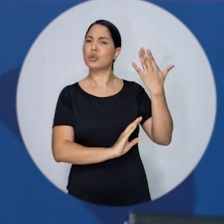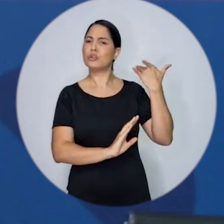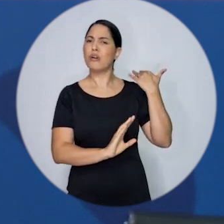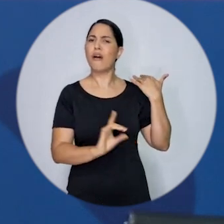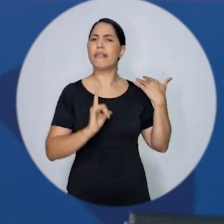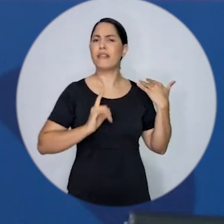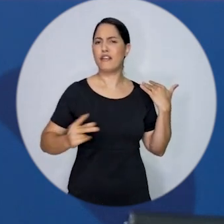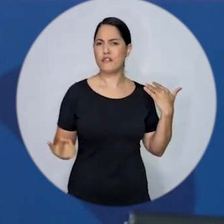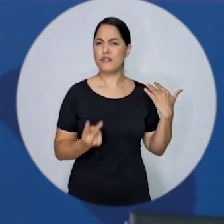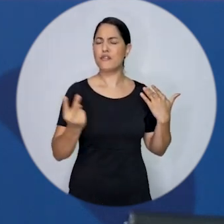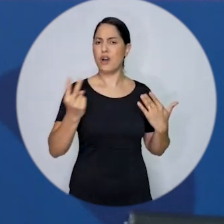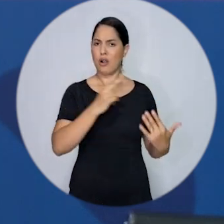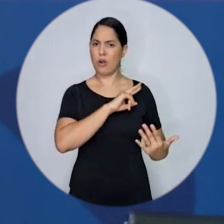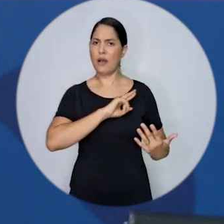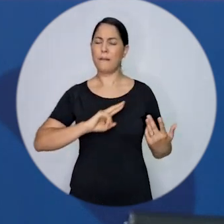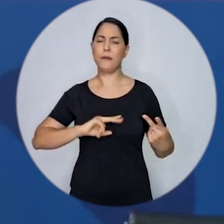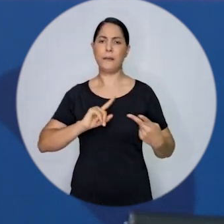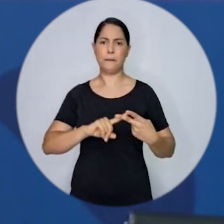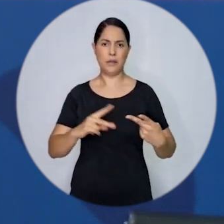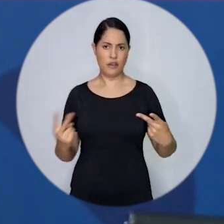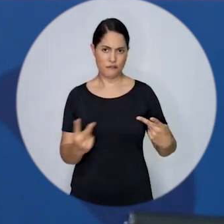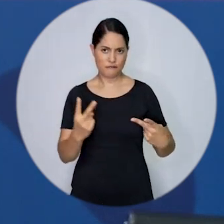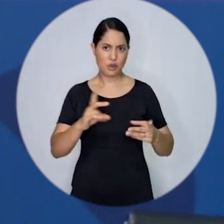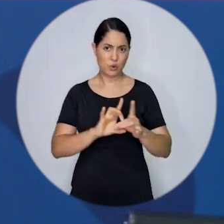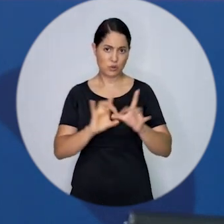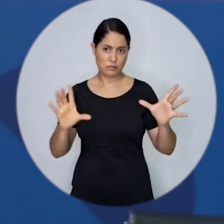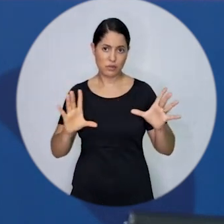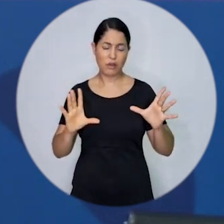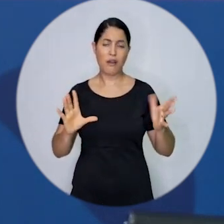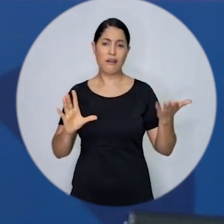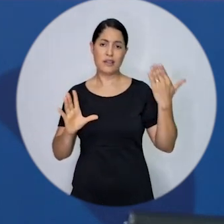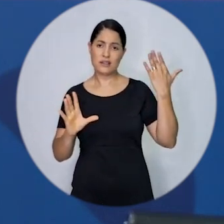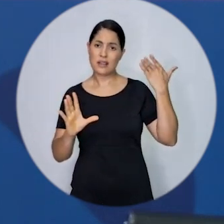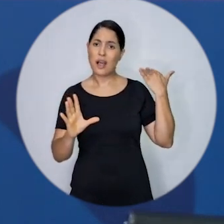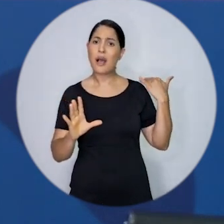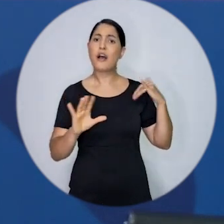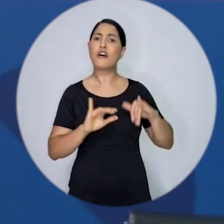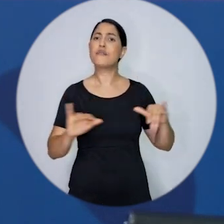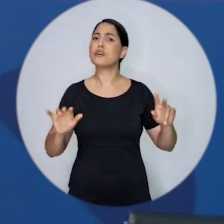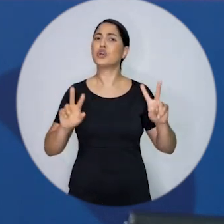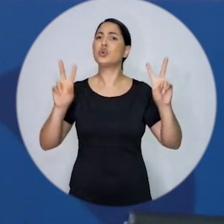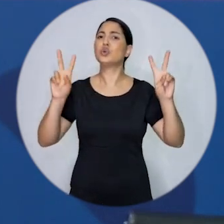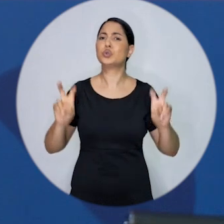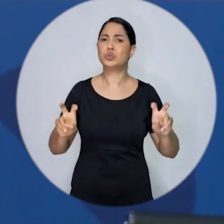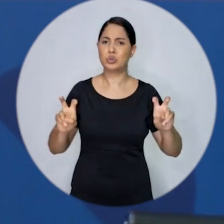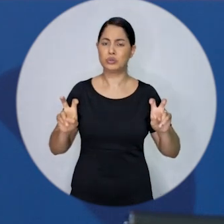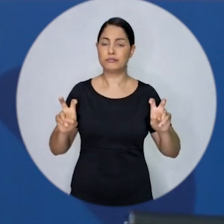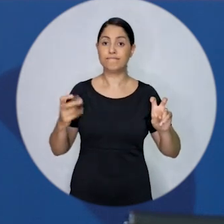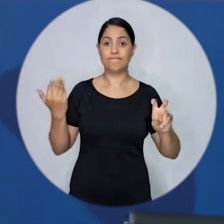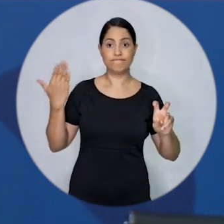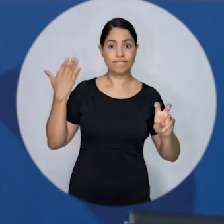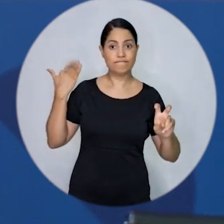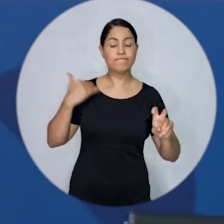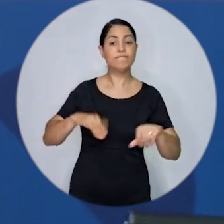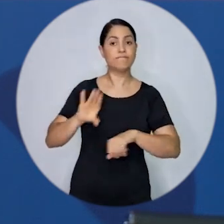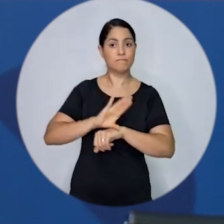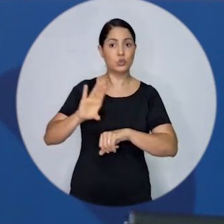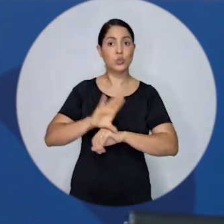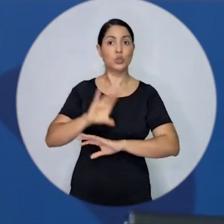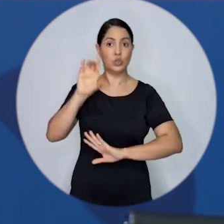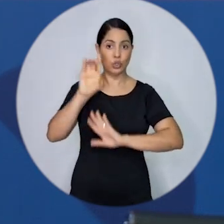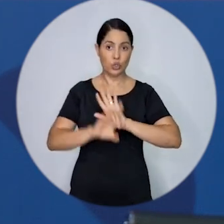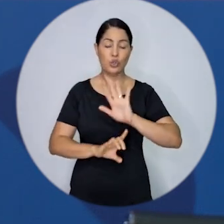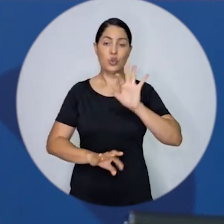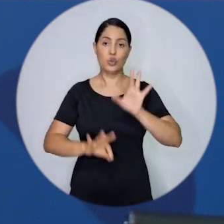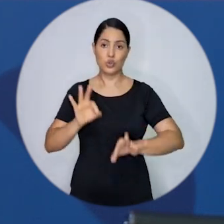traduzir, os valores republicanos e democráticos, eles foram assentados a partir da atuação dos advogados desde a criação dos primeiros